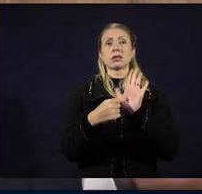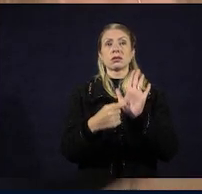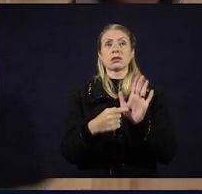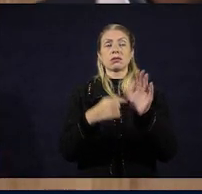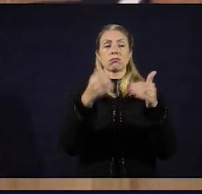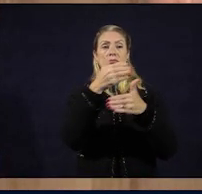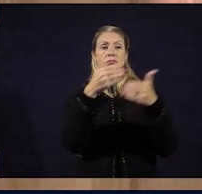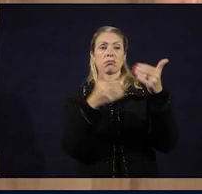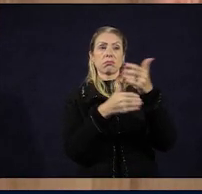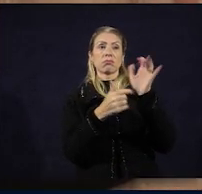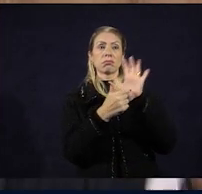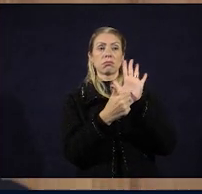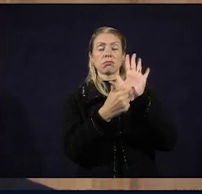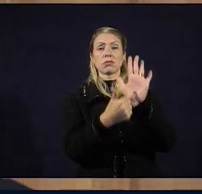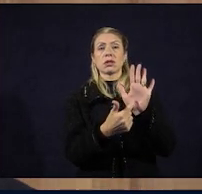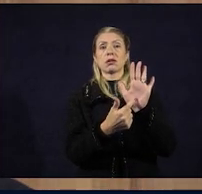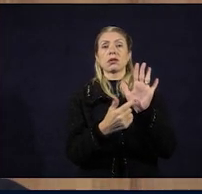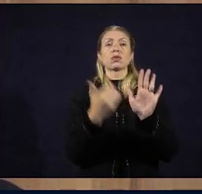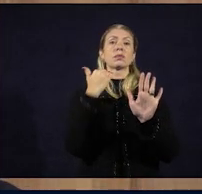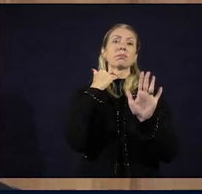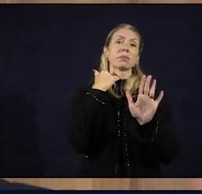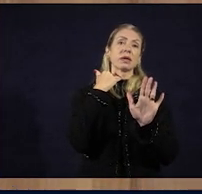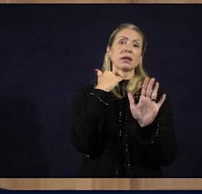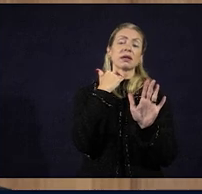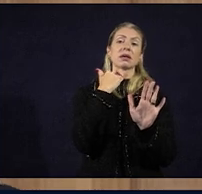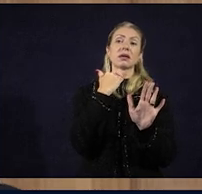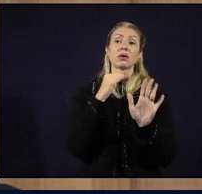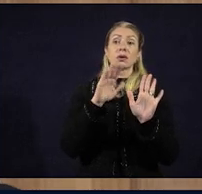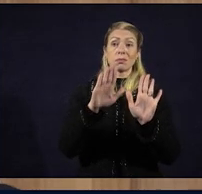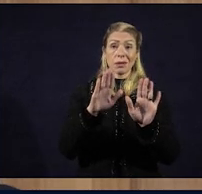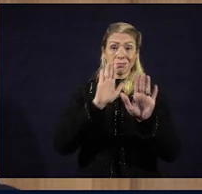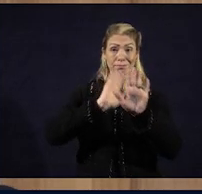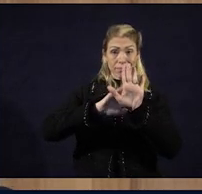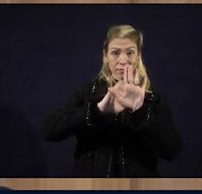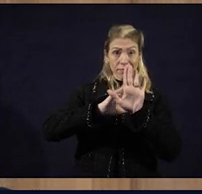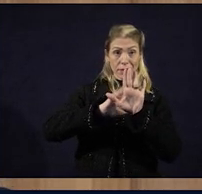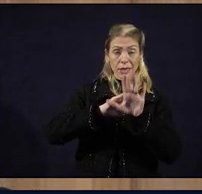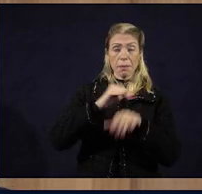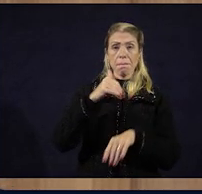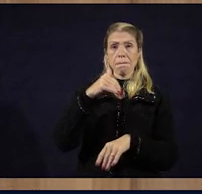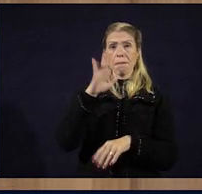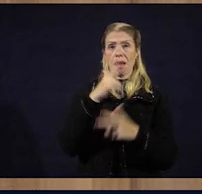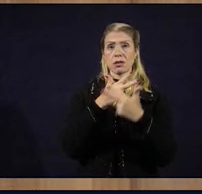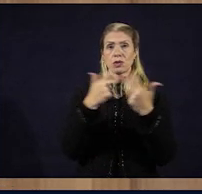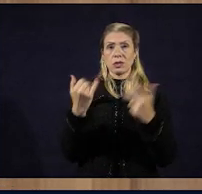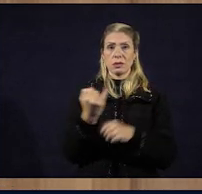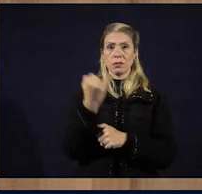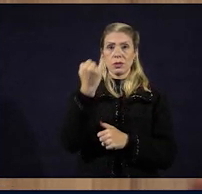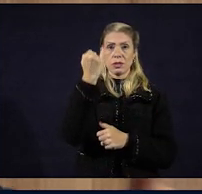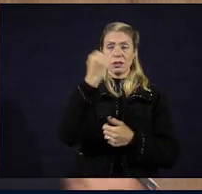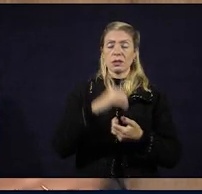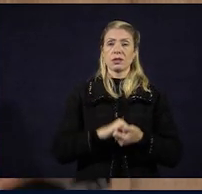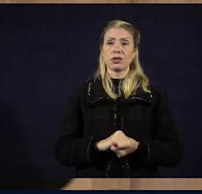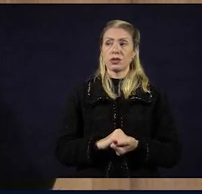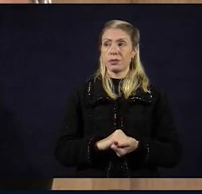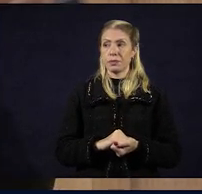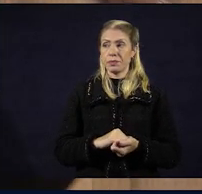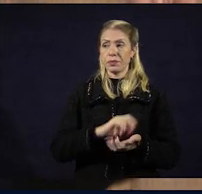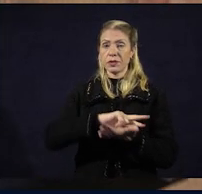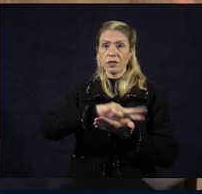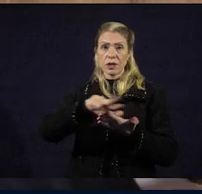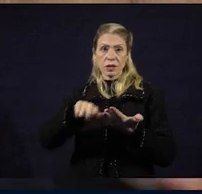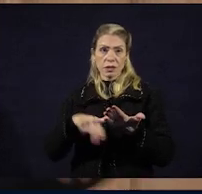a apresentação do analista de Resort do banco tem muito mais por trás né muitas vezes a gente faz